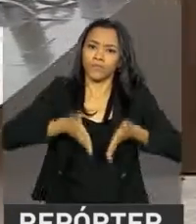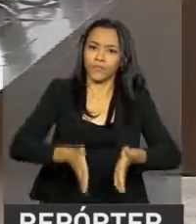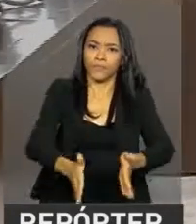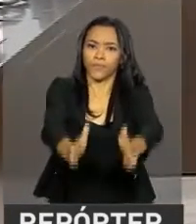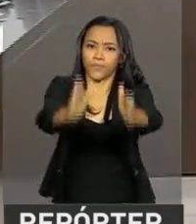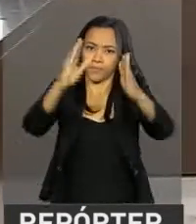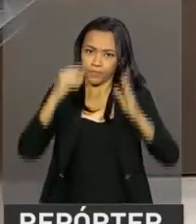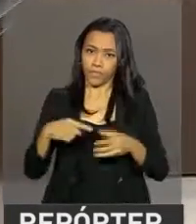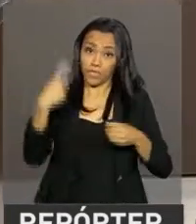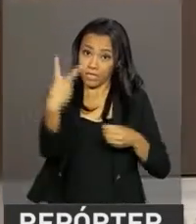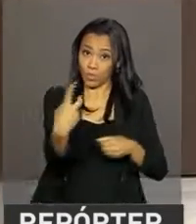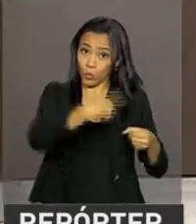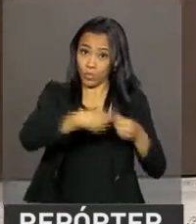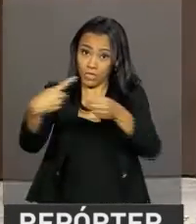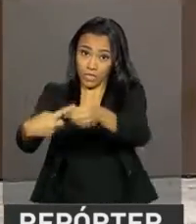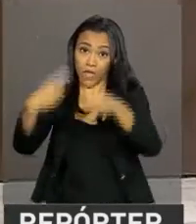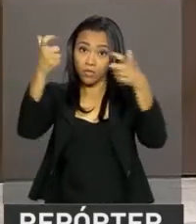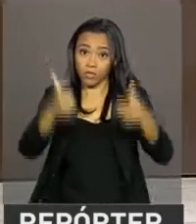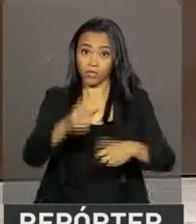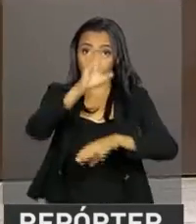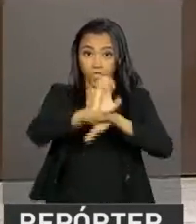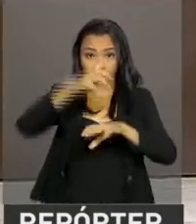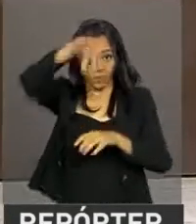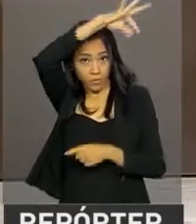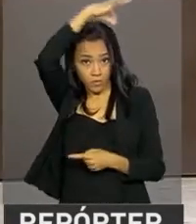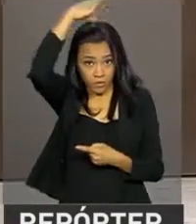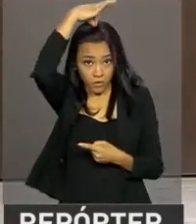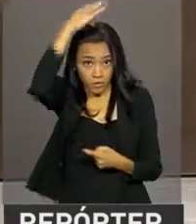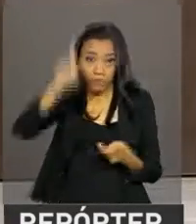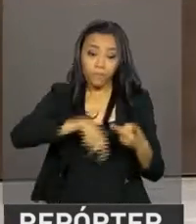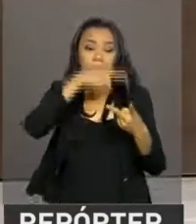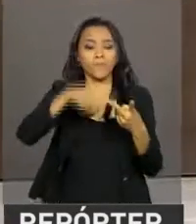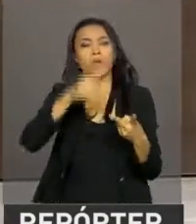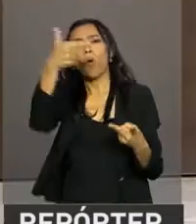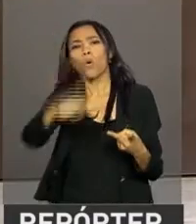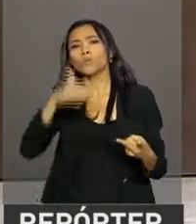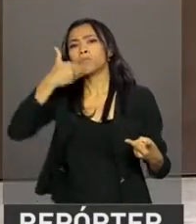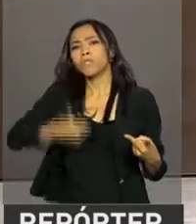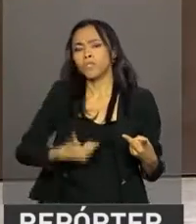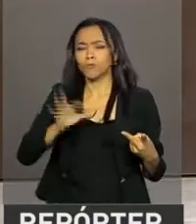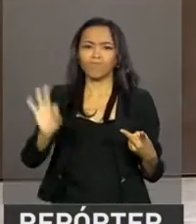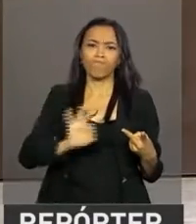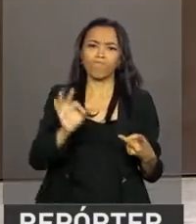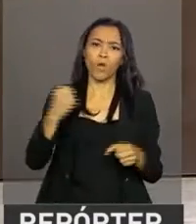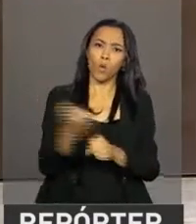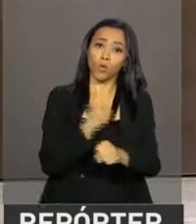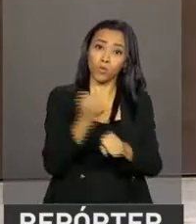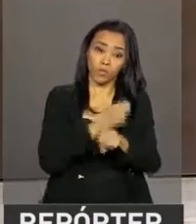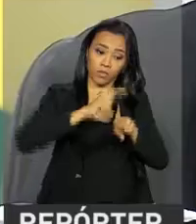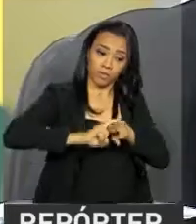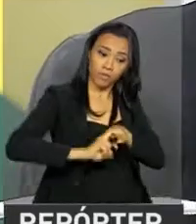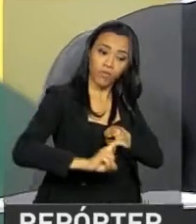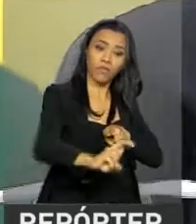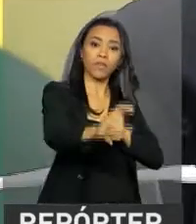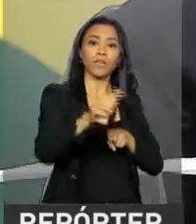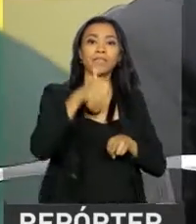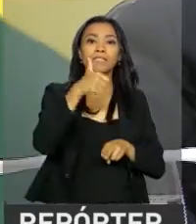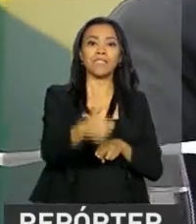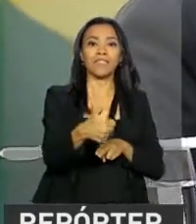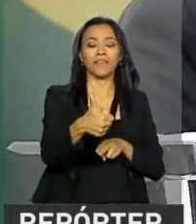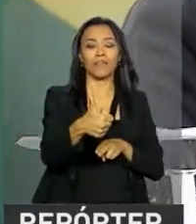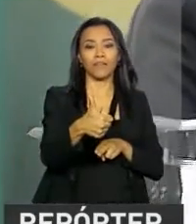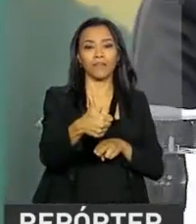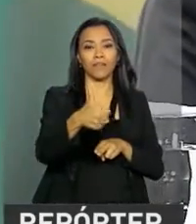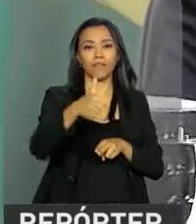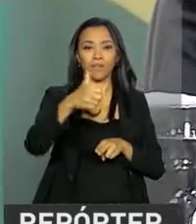Corumbá, no Mato Grosso do Sul. Eles também trouxeram aí a demanda da implantação do projeto da Ferrovia 118. Essa é uma ferrovia que vai